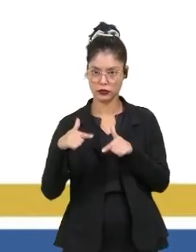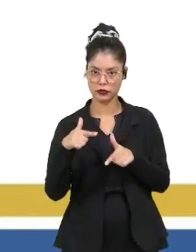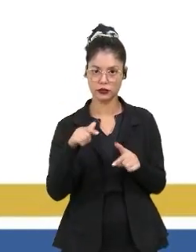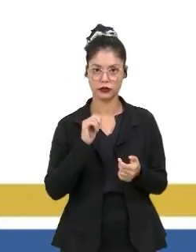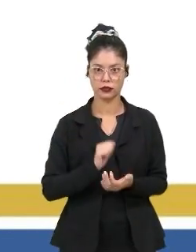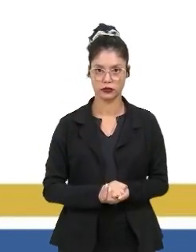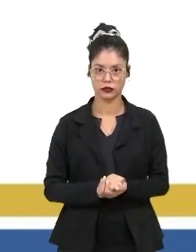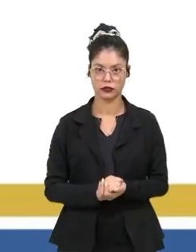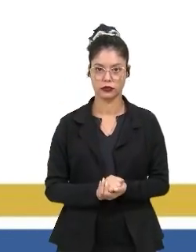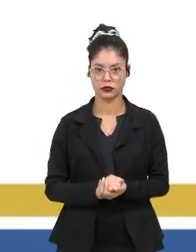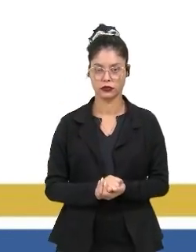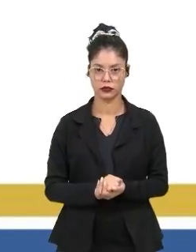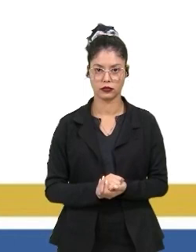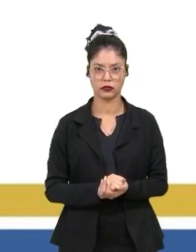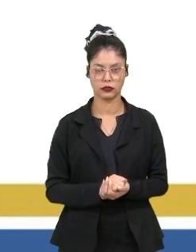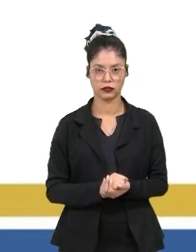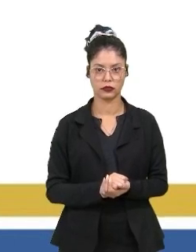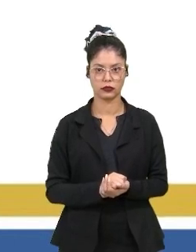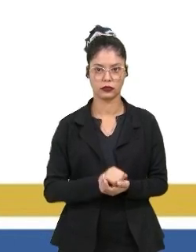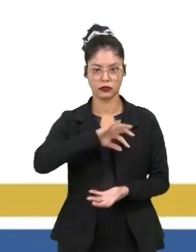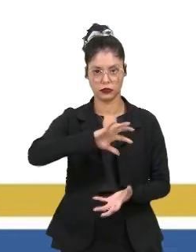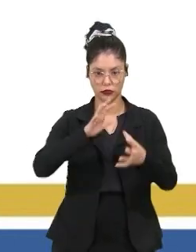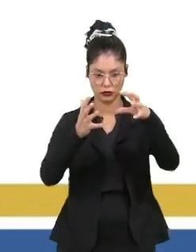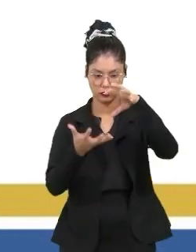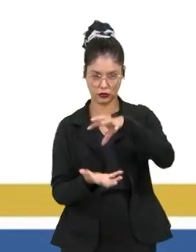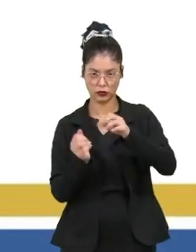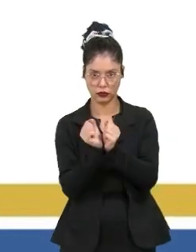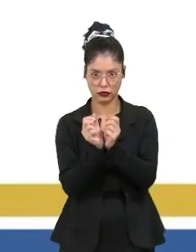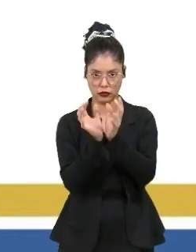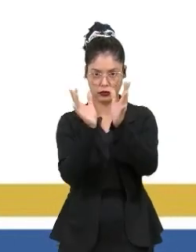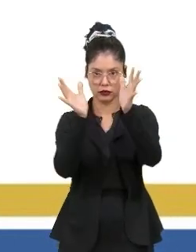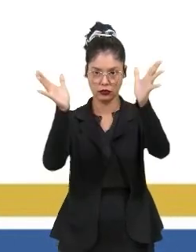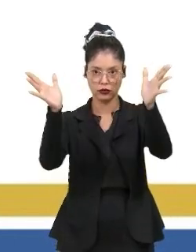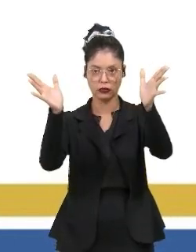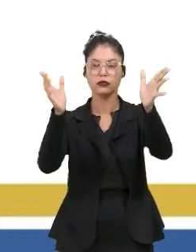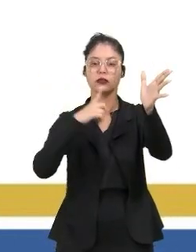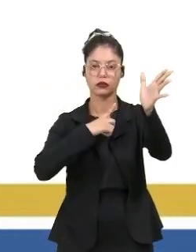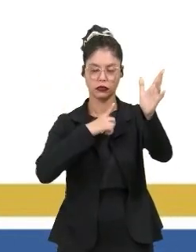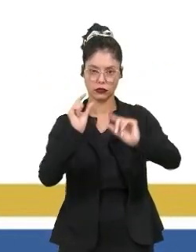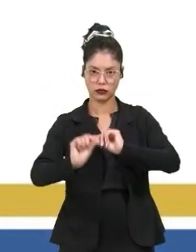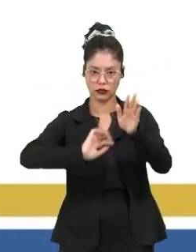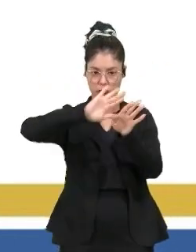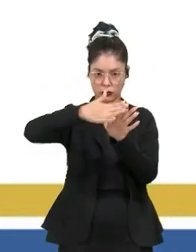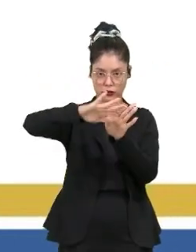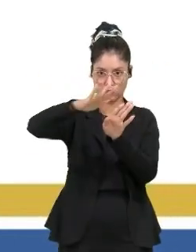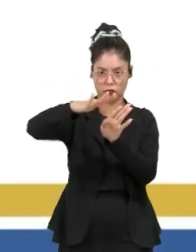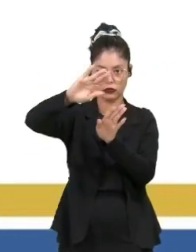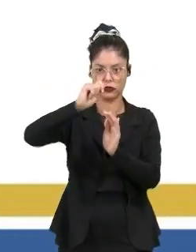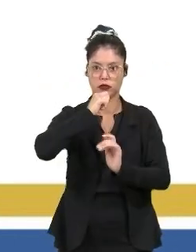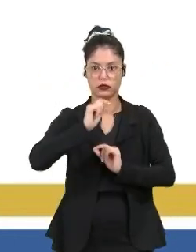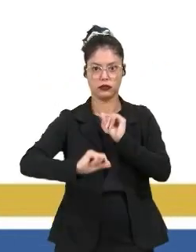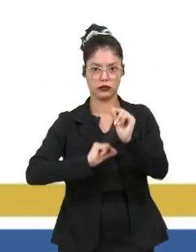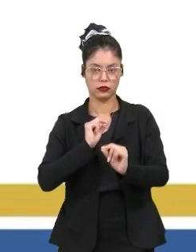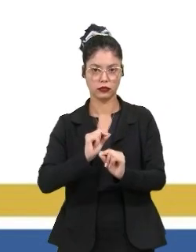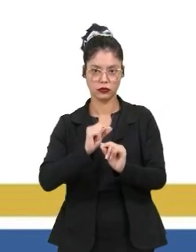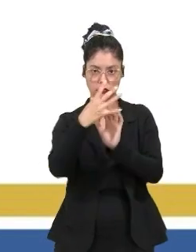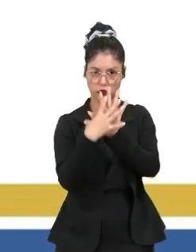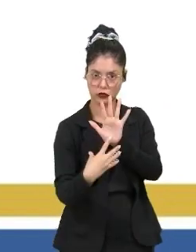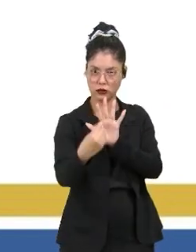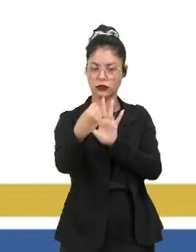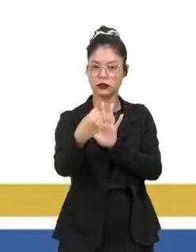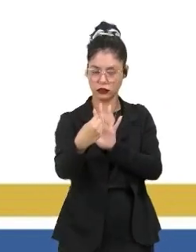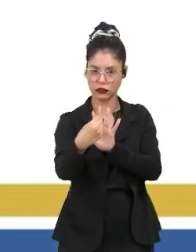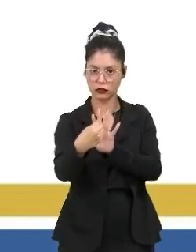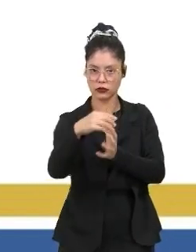trabalhando com esfera pontiforme, é como se essas ondas elas emitissem um